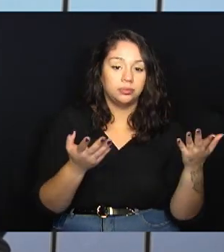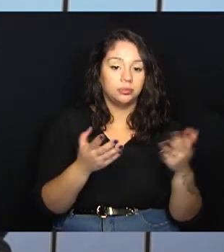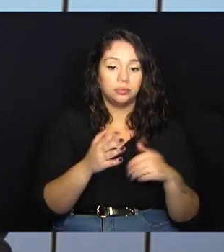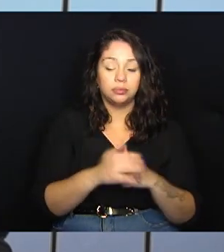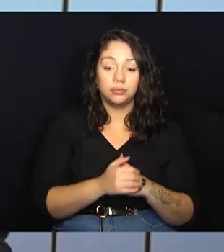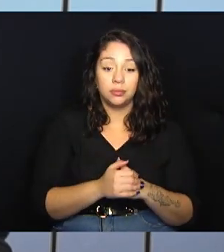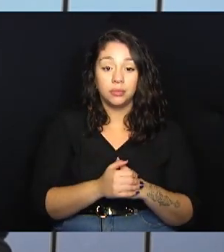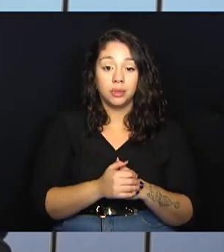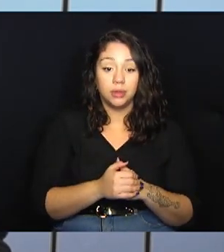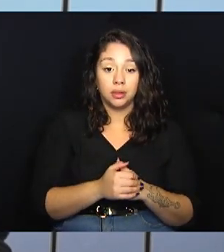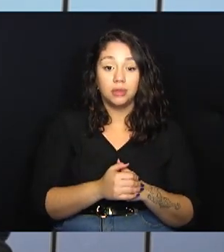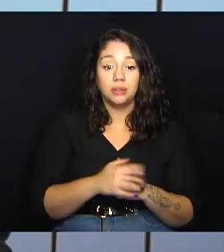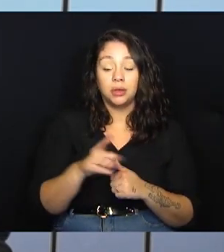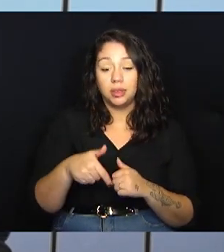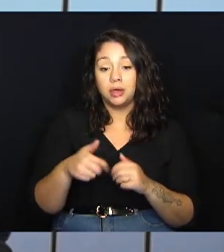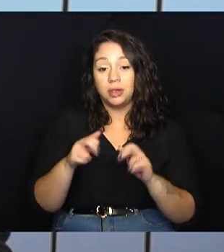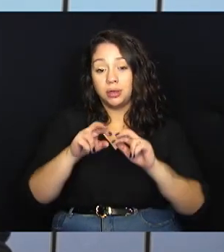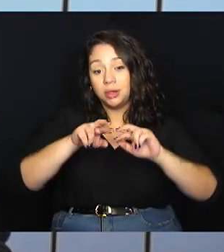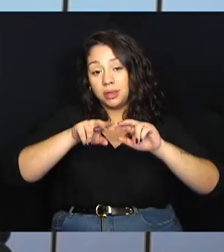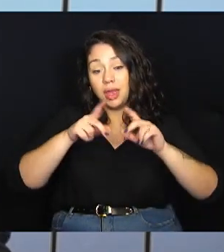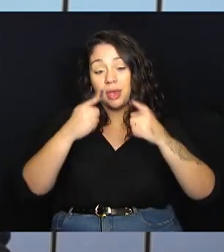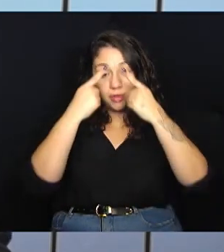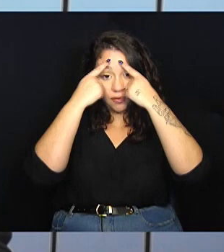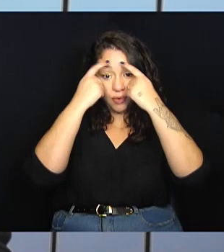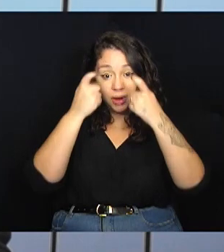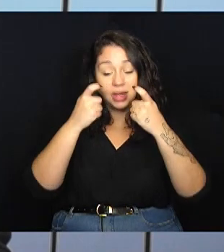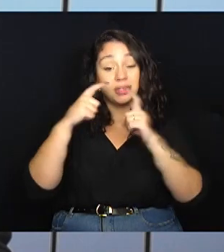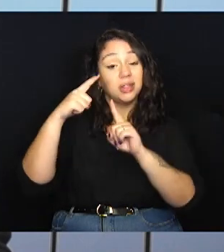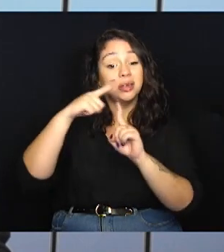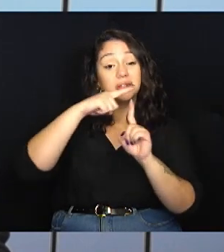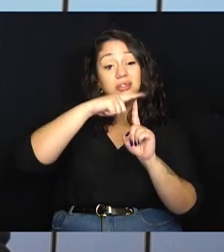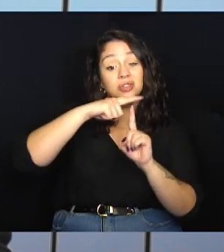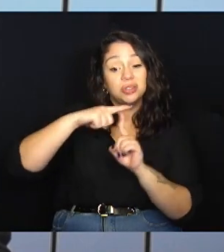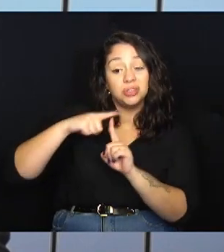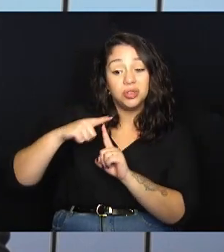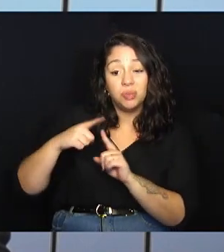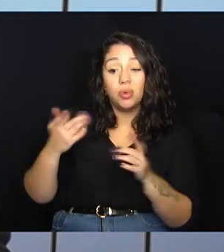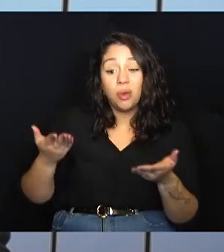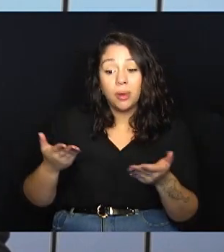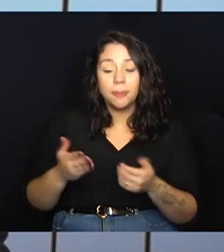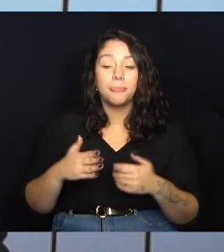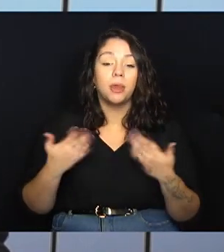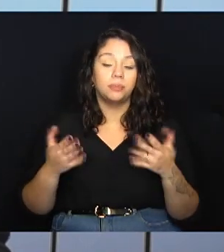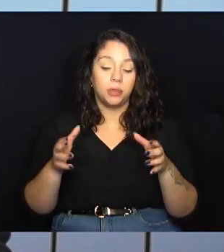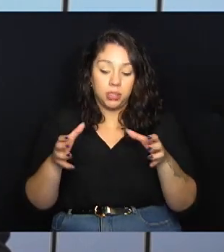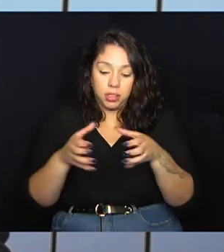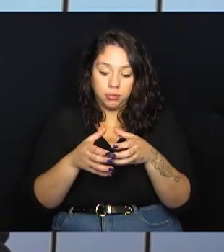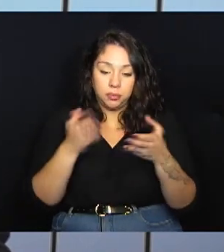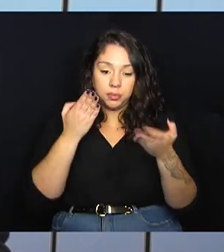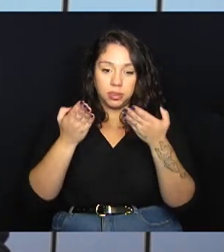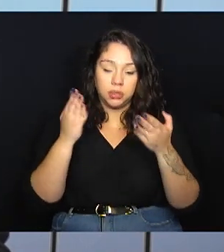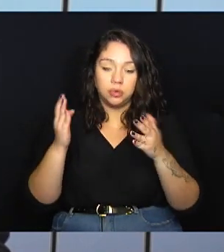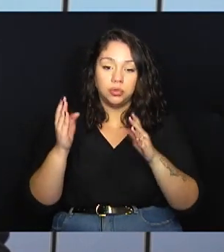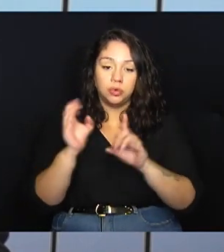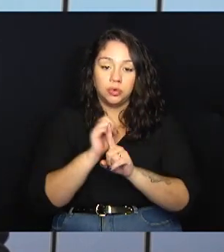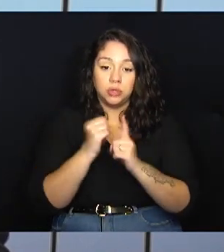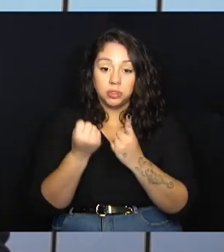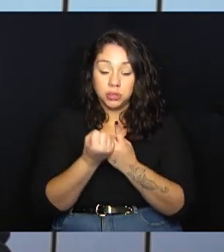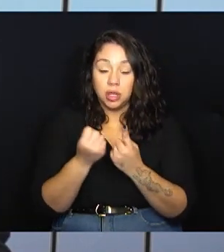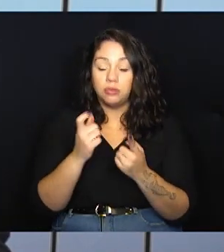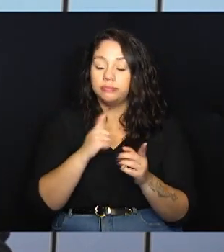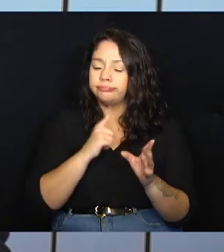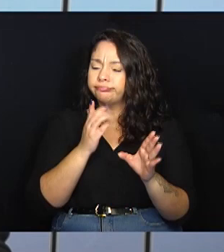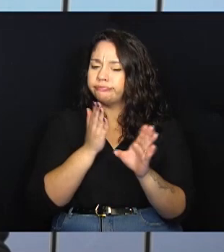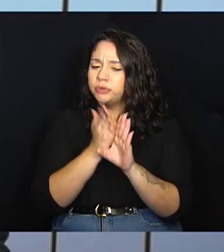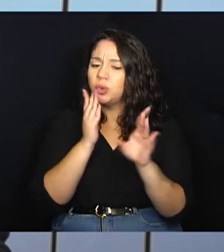que a gente chama de modalidades da violência, né? Então, a equipe psicossocial vai identificar com a família o que aconteceu